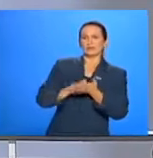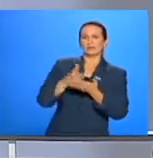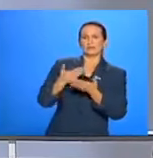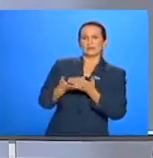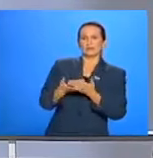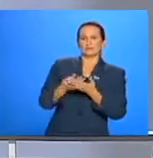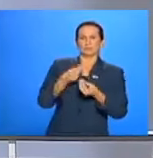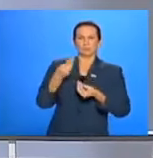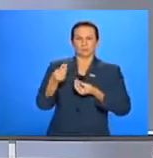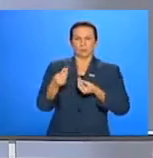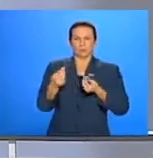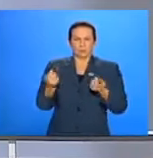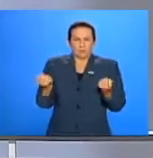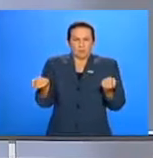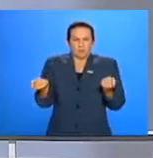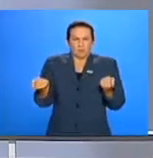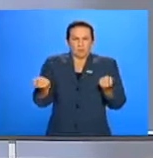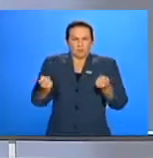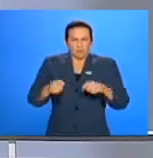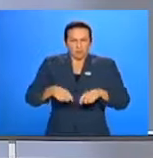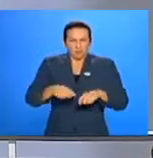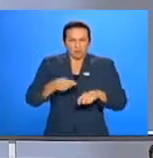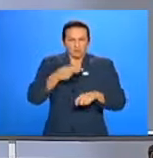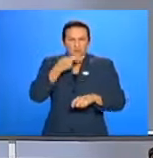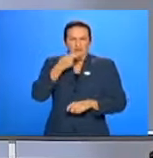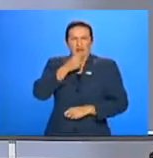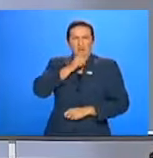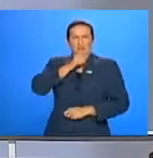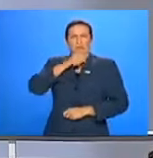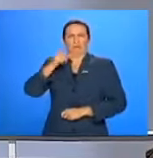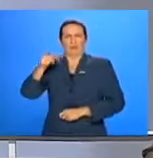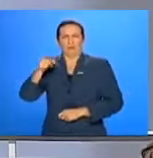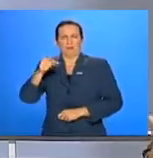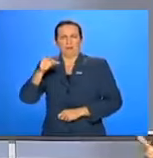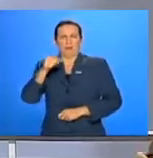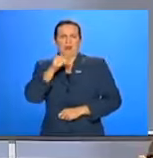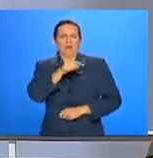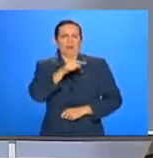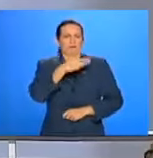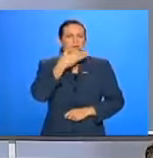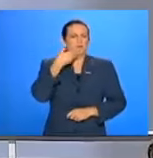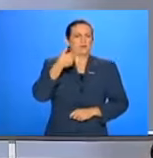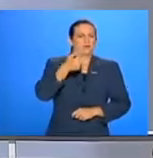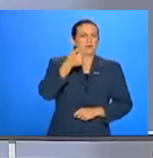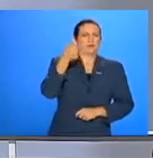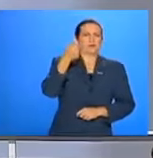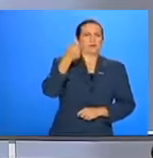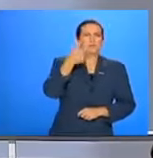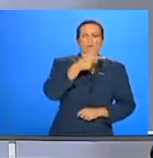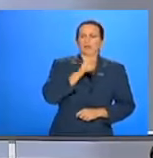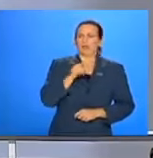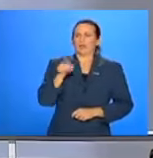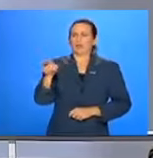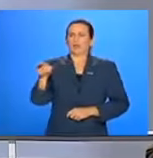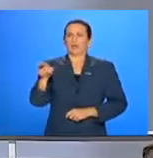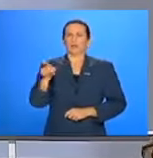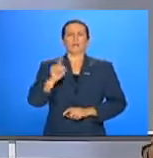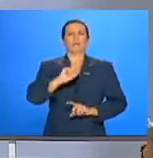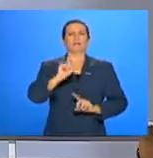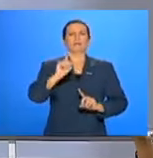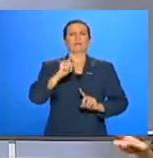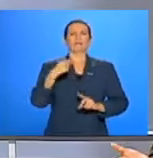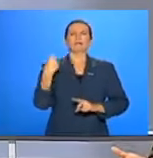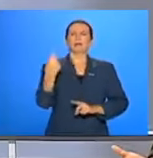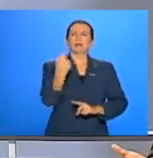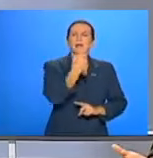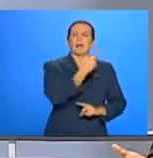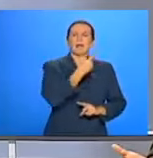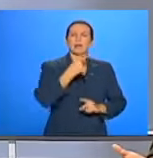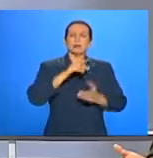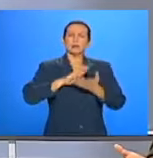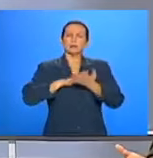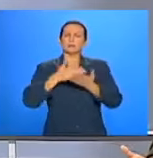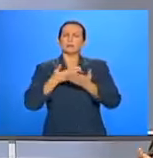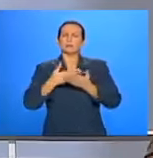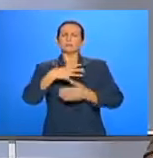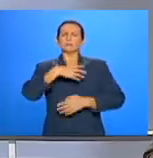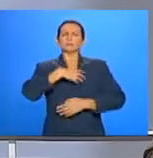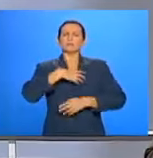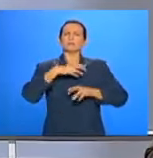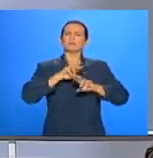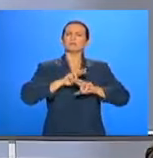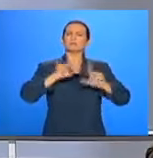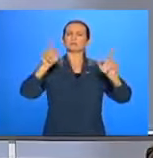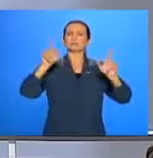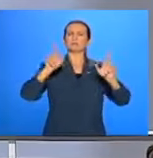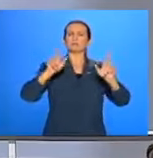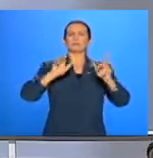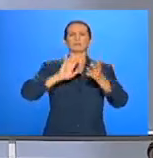deve falar que um intérprete é melhor que o outro, pois cada um tem um jeito de interpretar diferente.